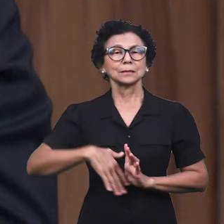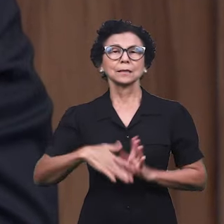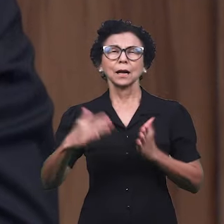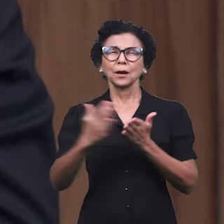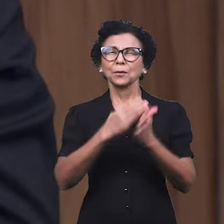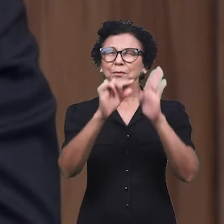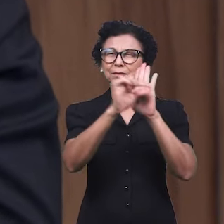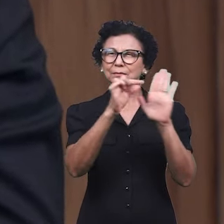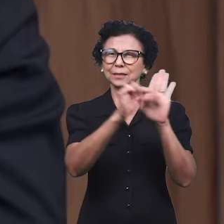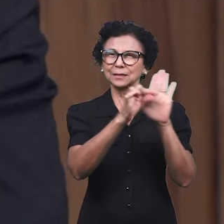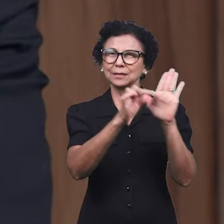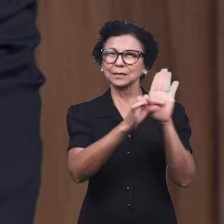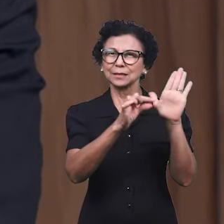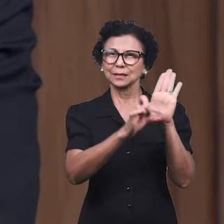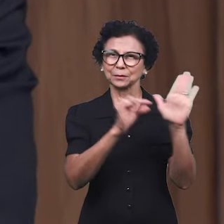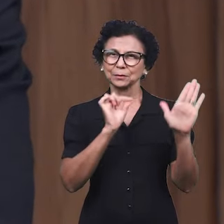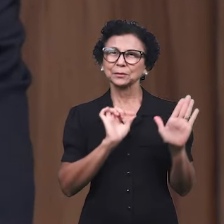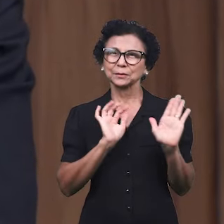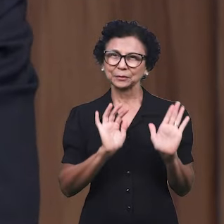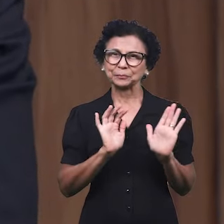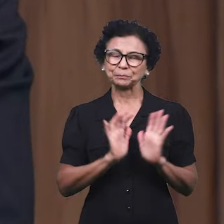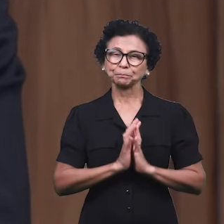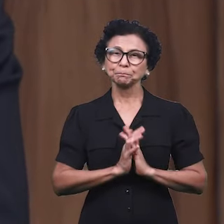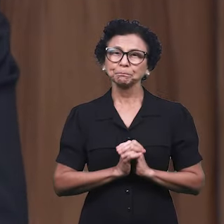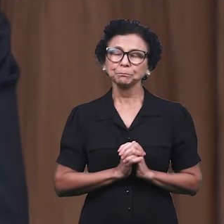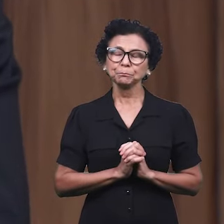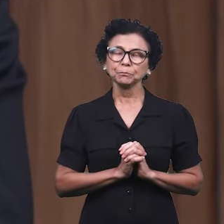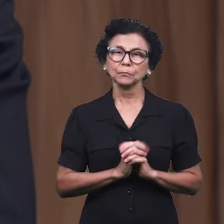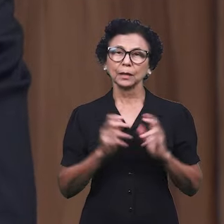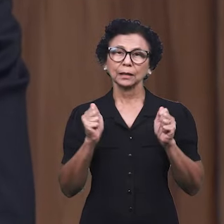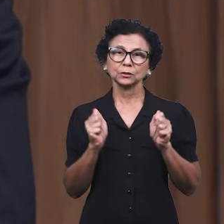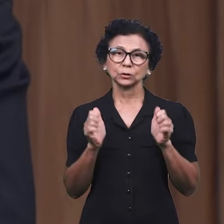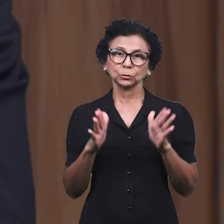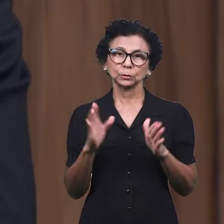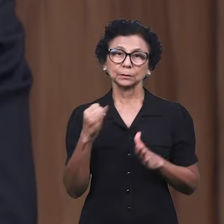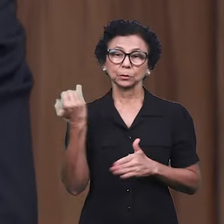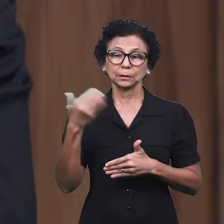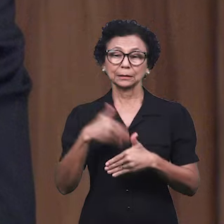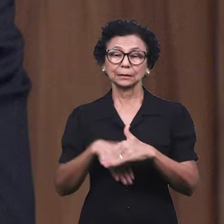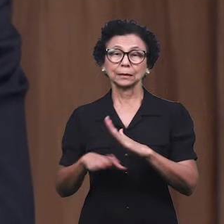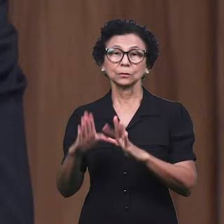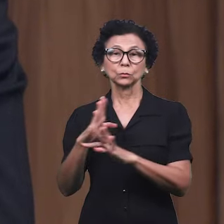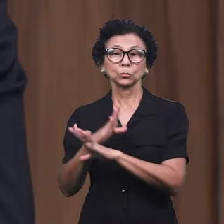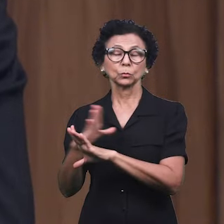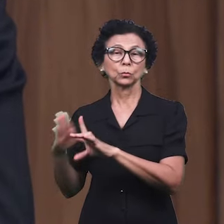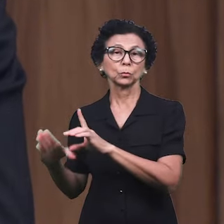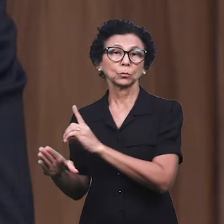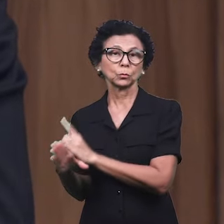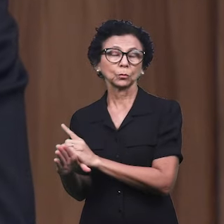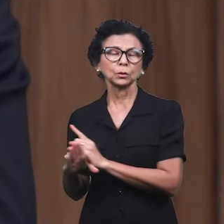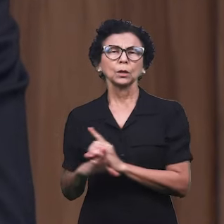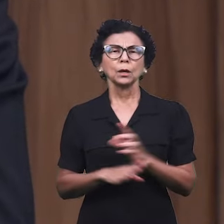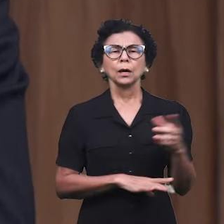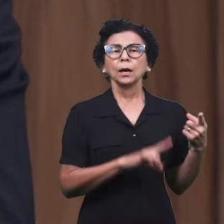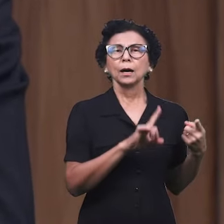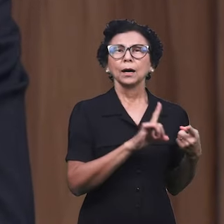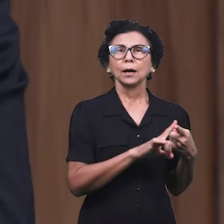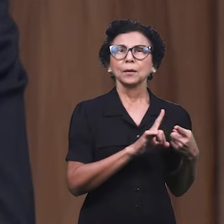alguns versos que enaltecem atos importantes no culto. E o primeiro ele vai dizer assim: